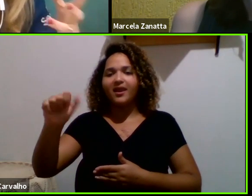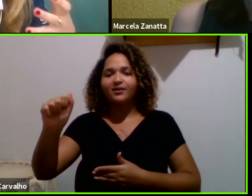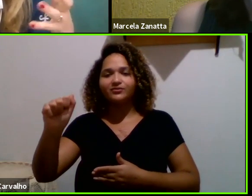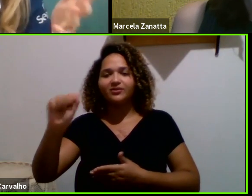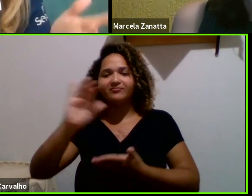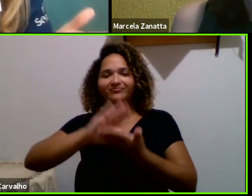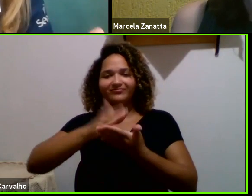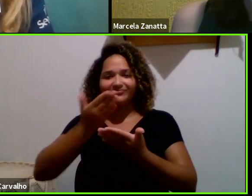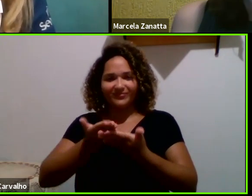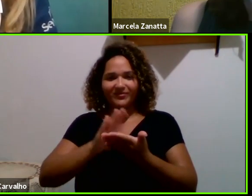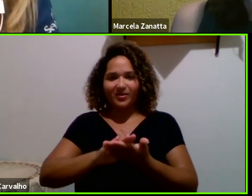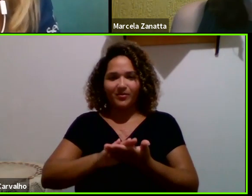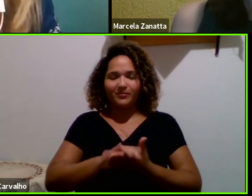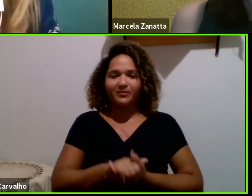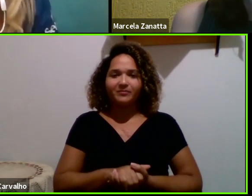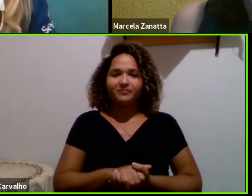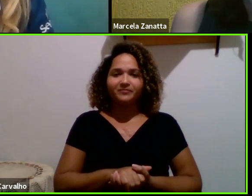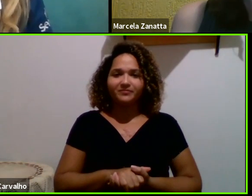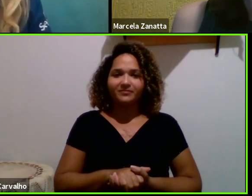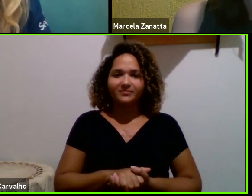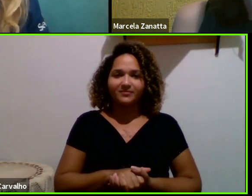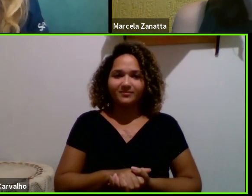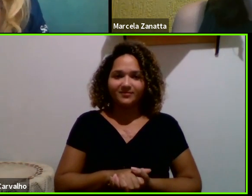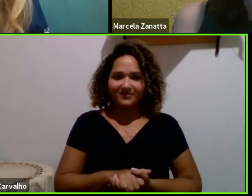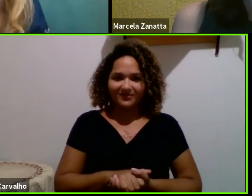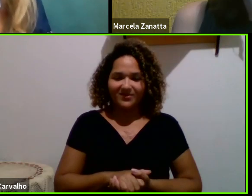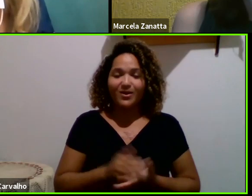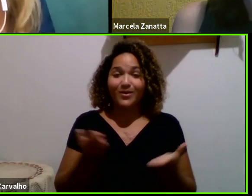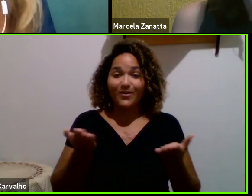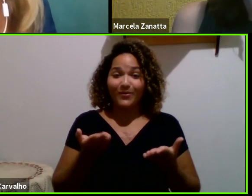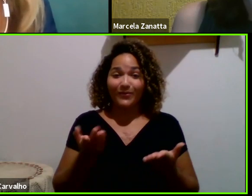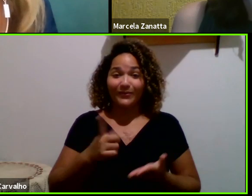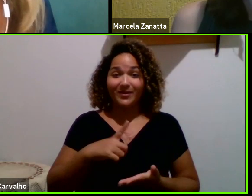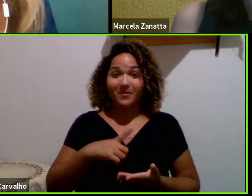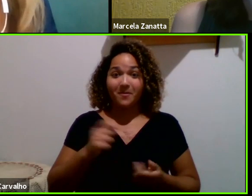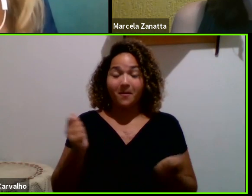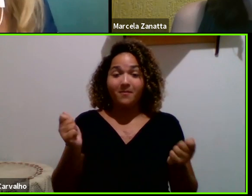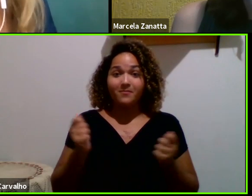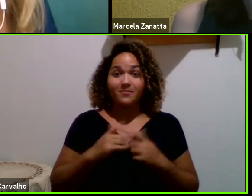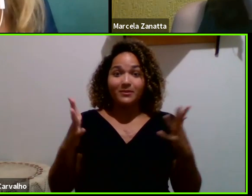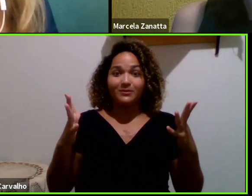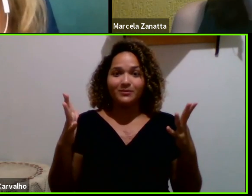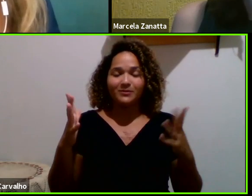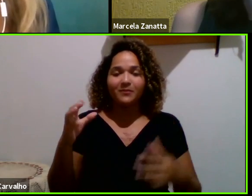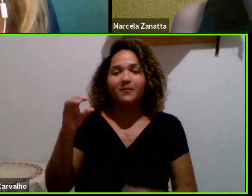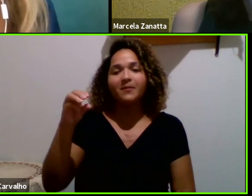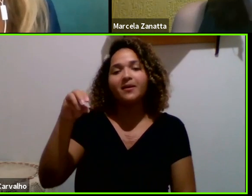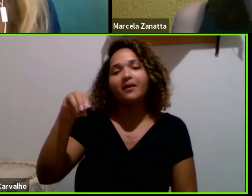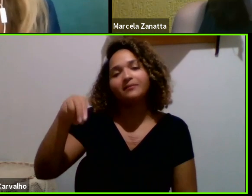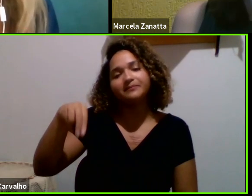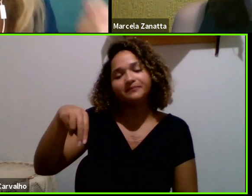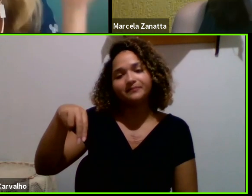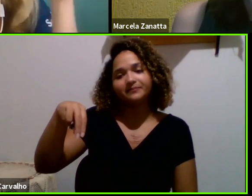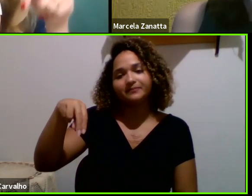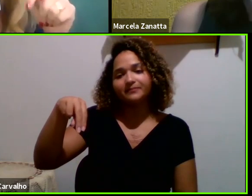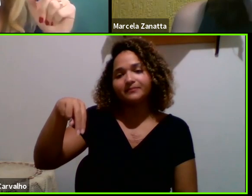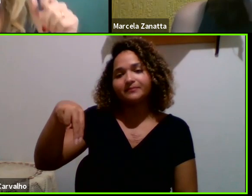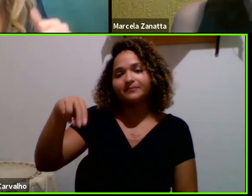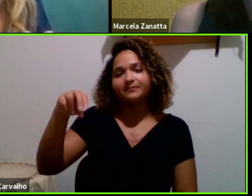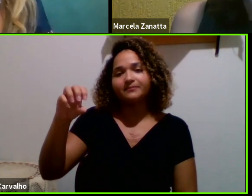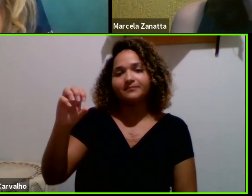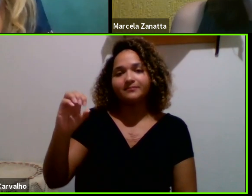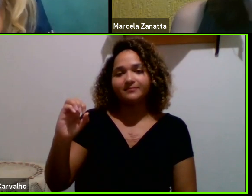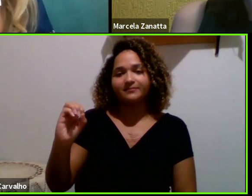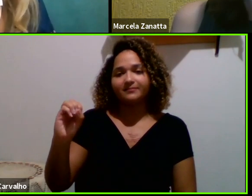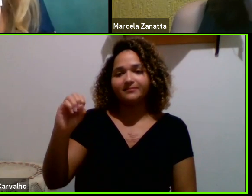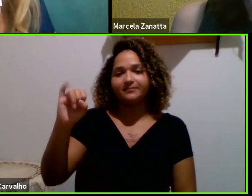é a nossa parturiente, nós temos uma surpresa. A Noelle Nascimento é a nossa parturiente